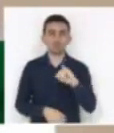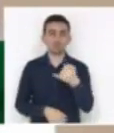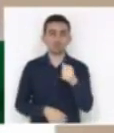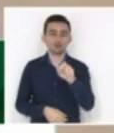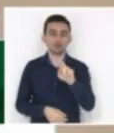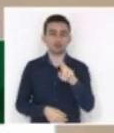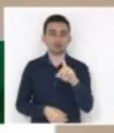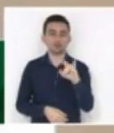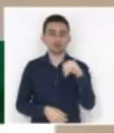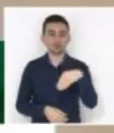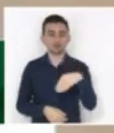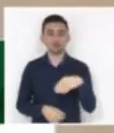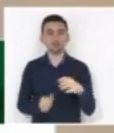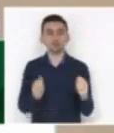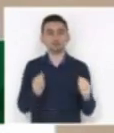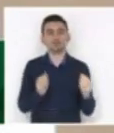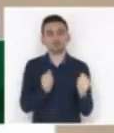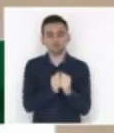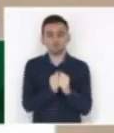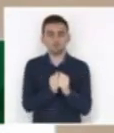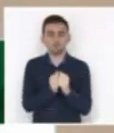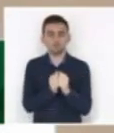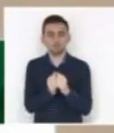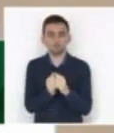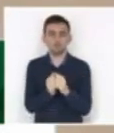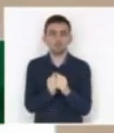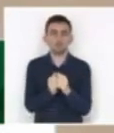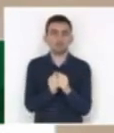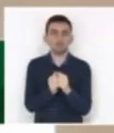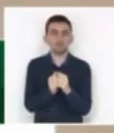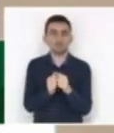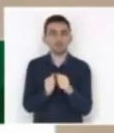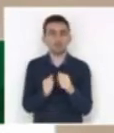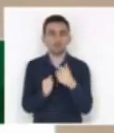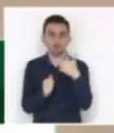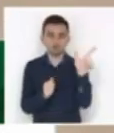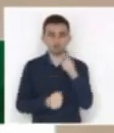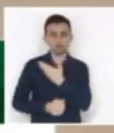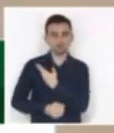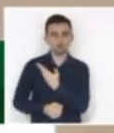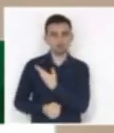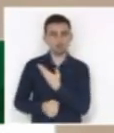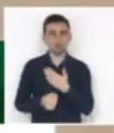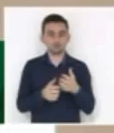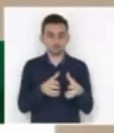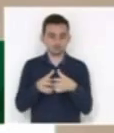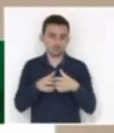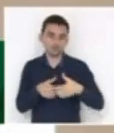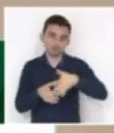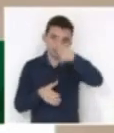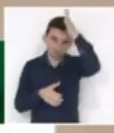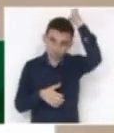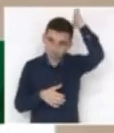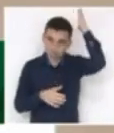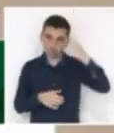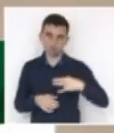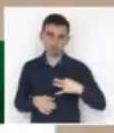parlamento juntamente com mais alguns colegas, bombeiros comunitários, deputado